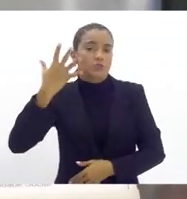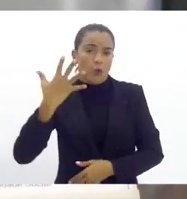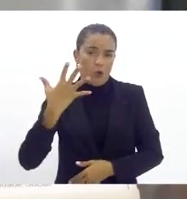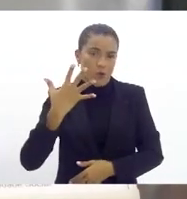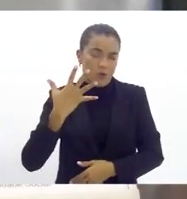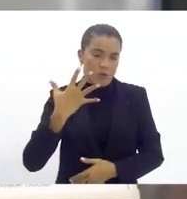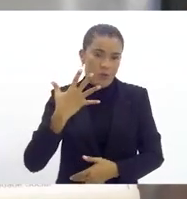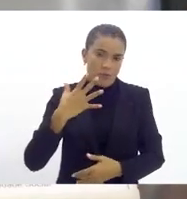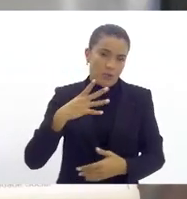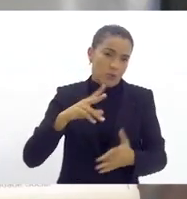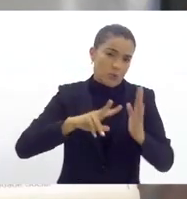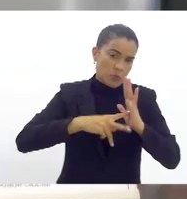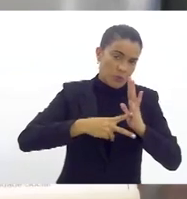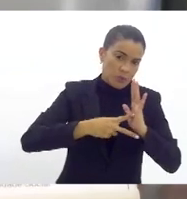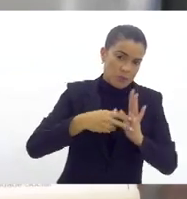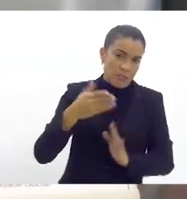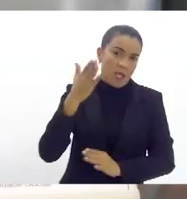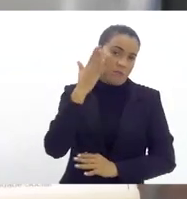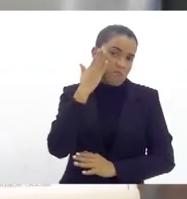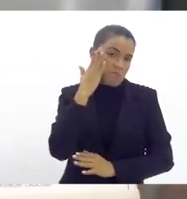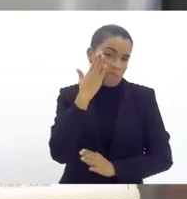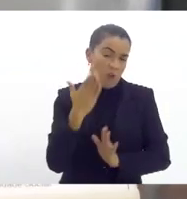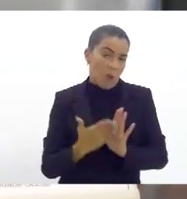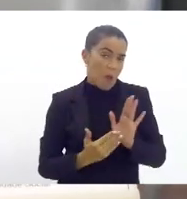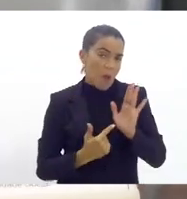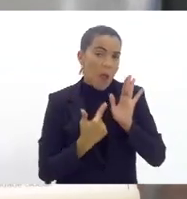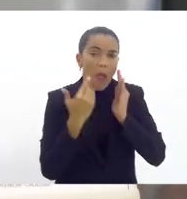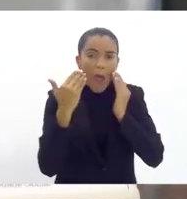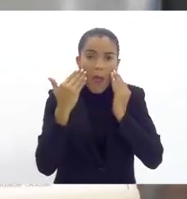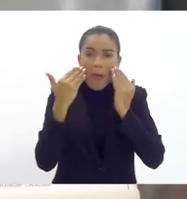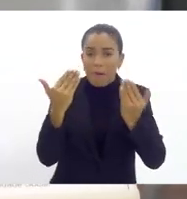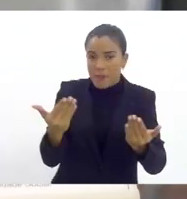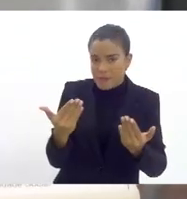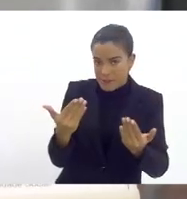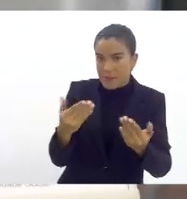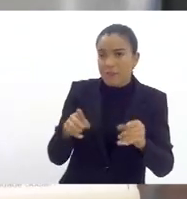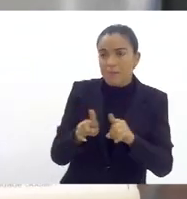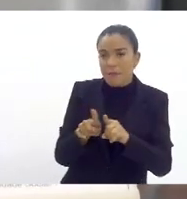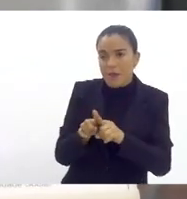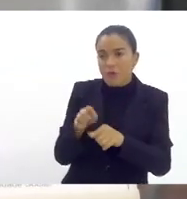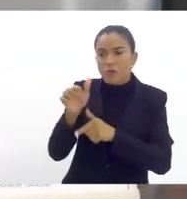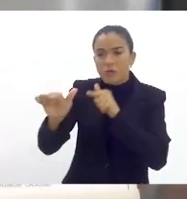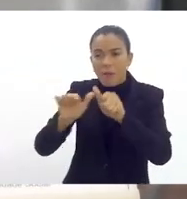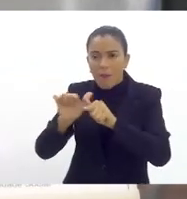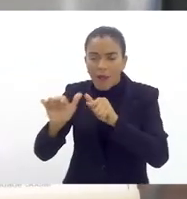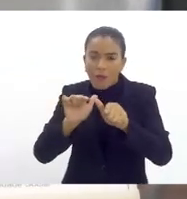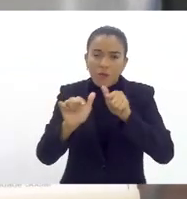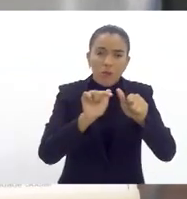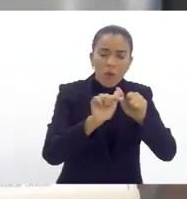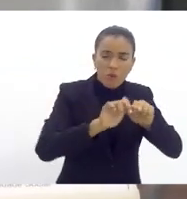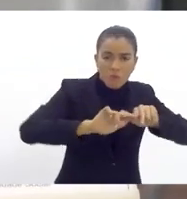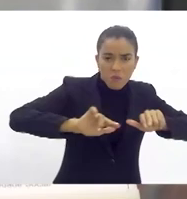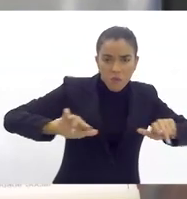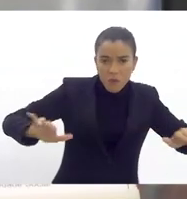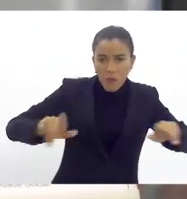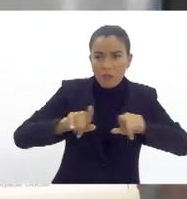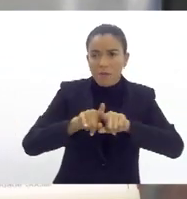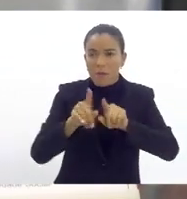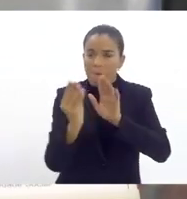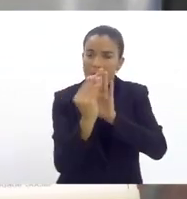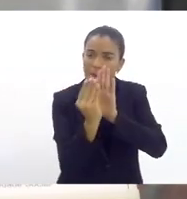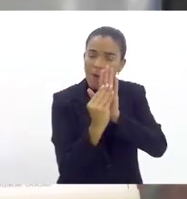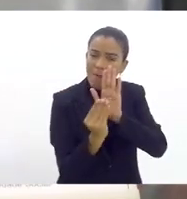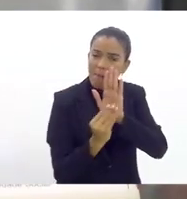que o sindicato apresenta ouvindo obviamente o conjunto das trabalhadoras dos Trabalhadores no sentido de estabelecer